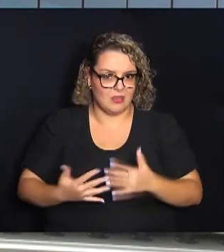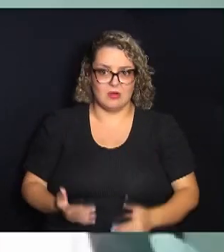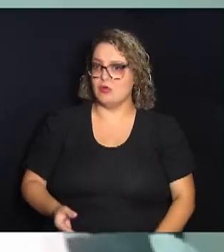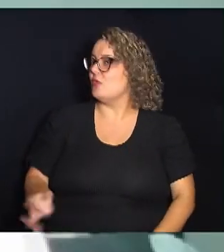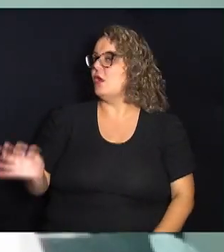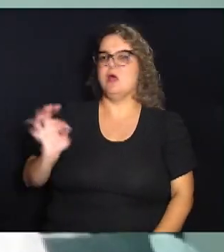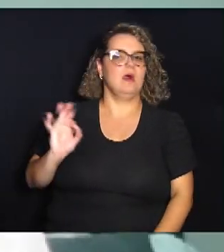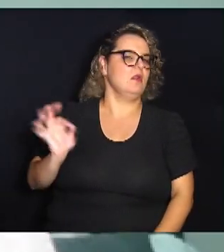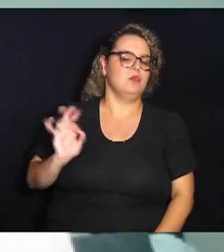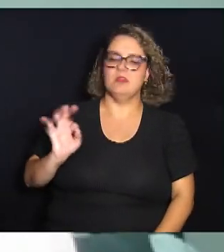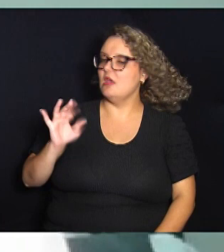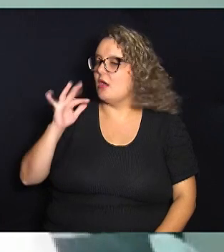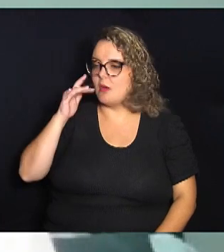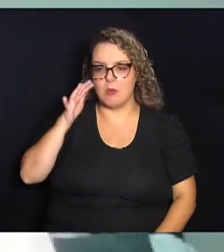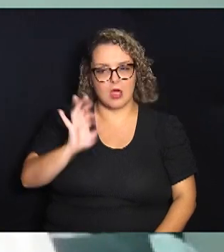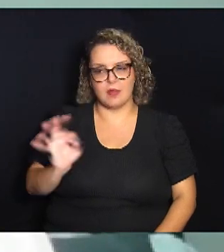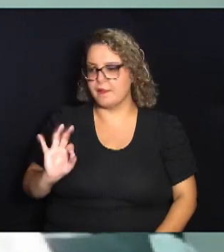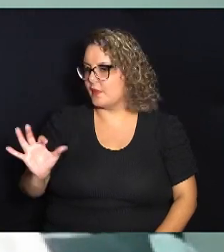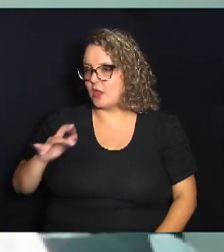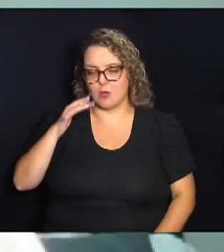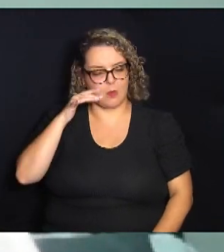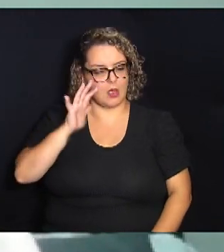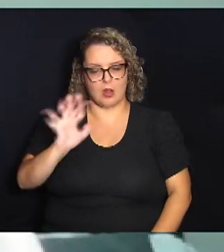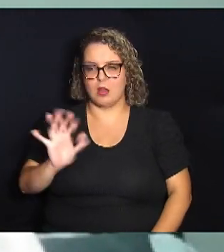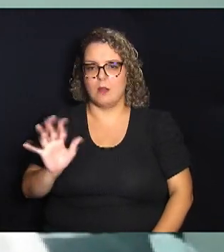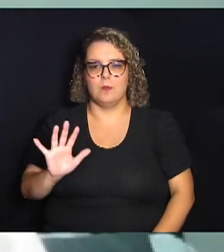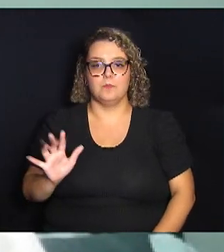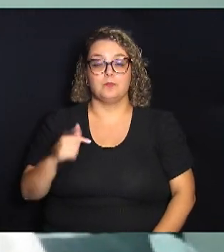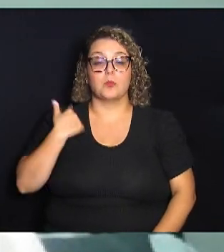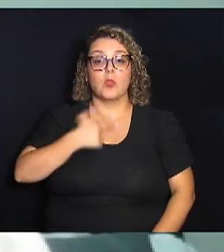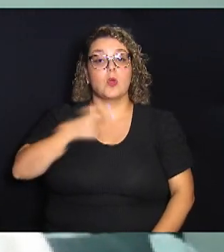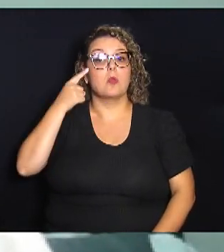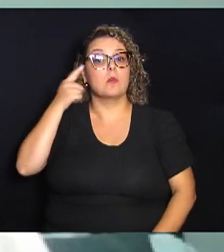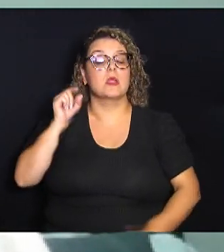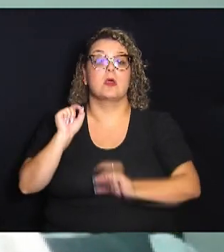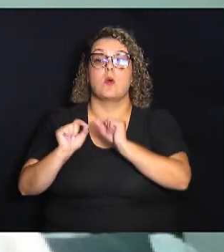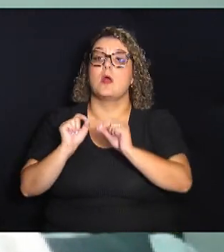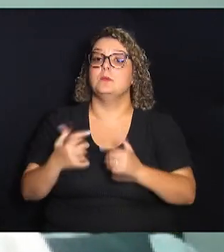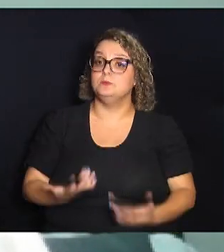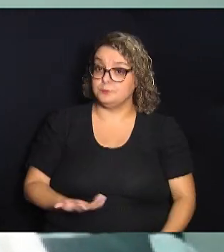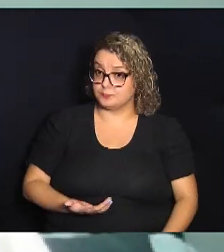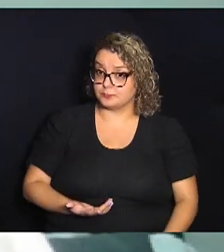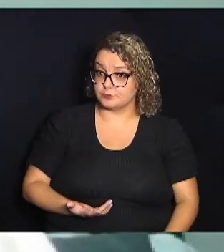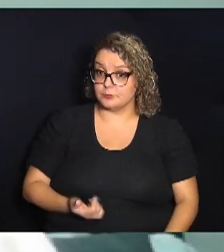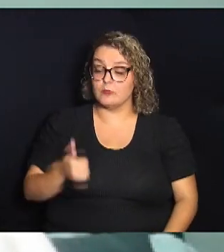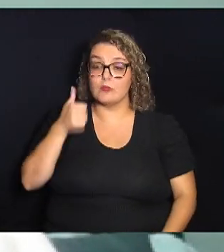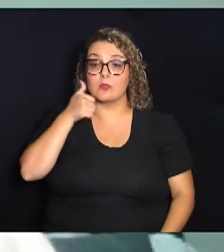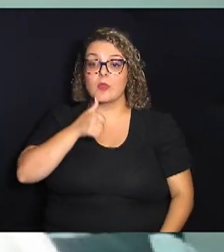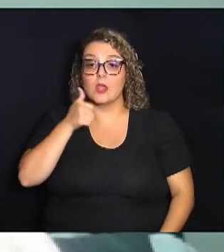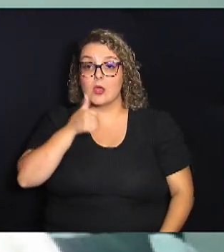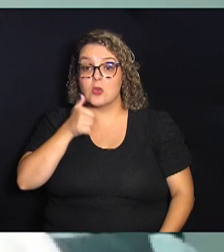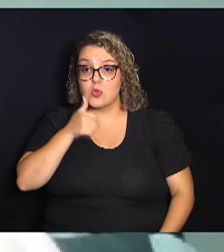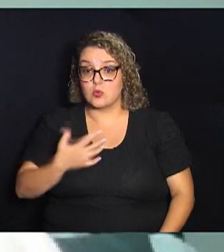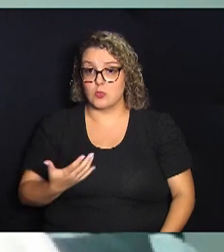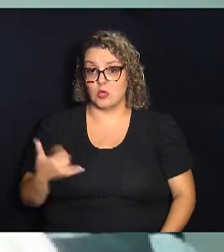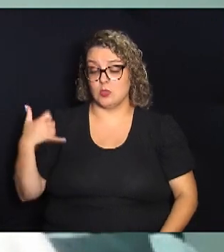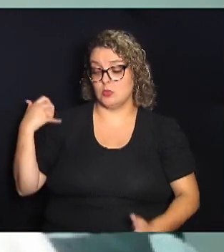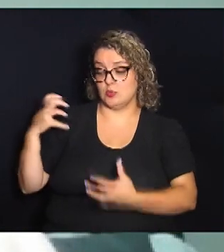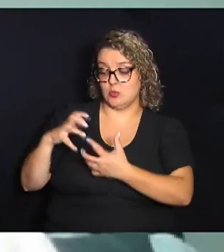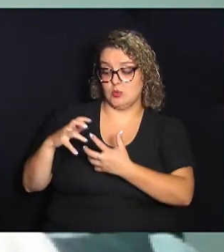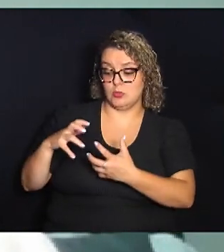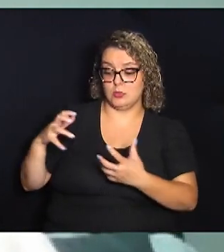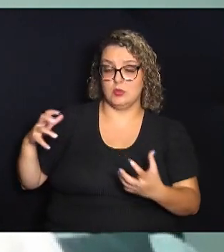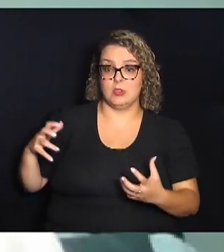dizer? um pouco, Ana, nem um pouco. Nós temos que pensar o seguinte: a mulher, ela envelhecendo,